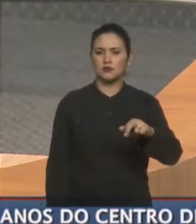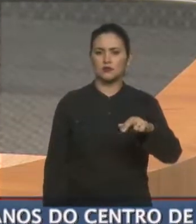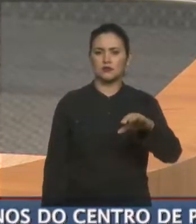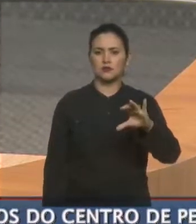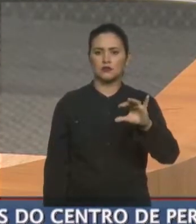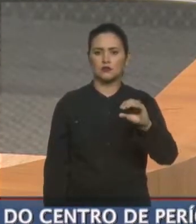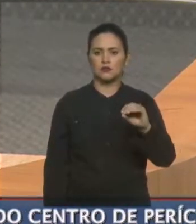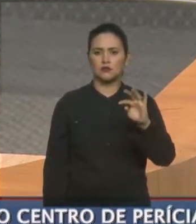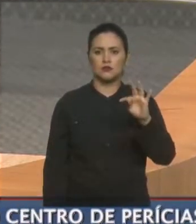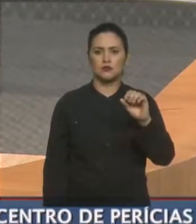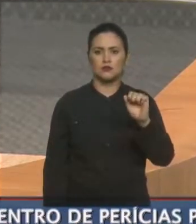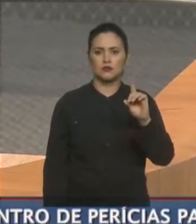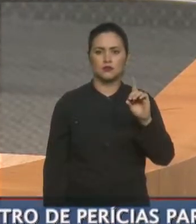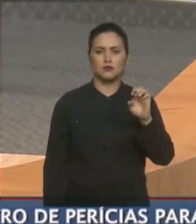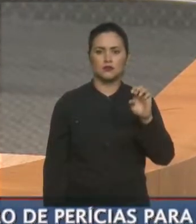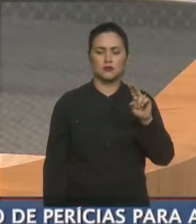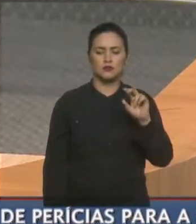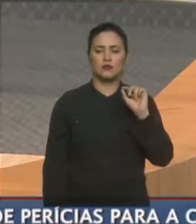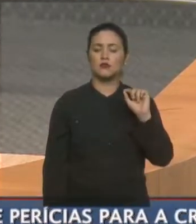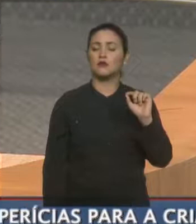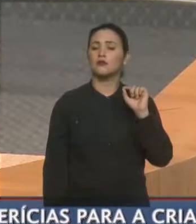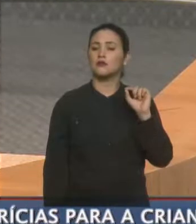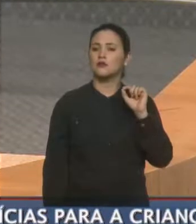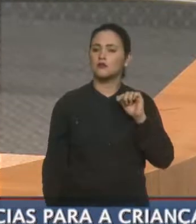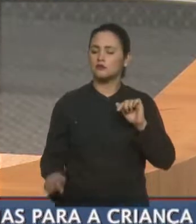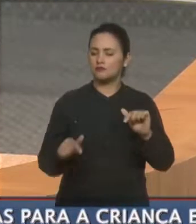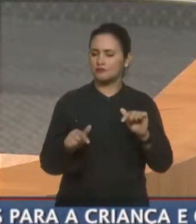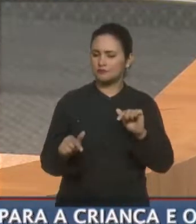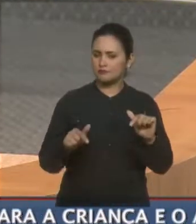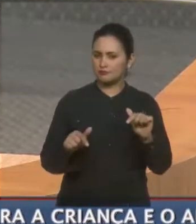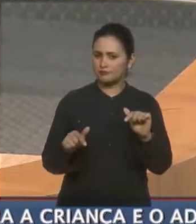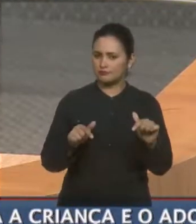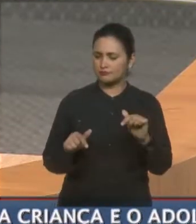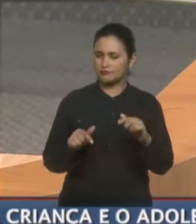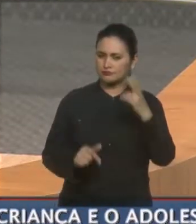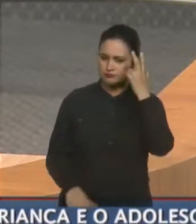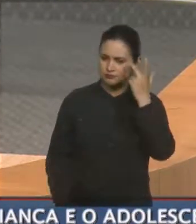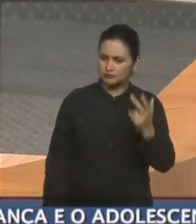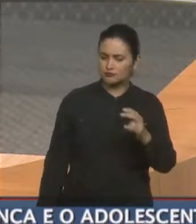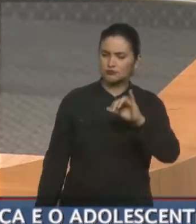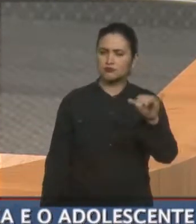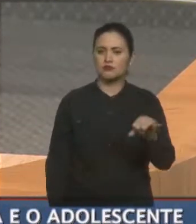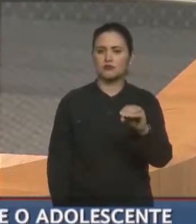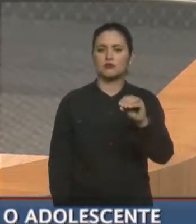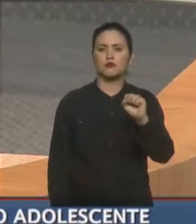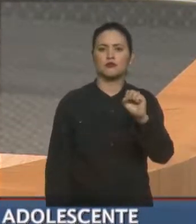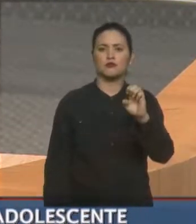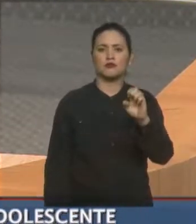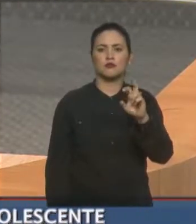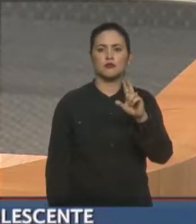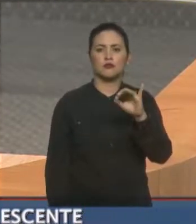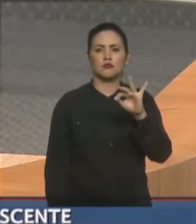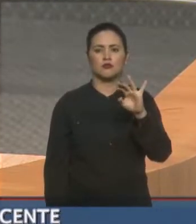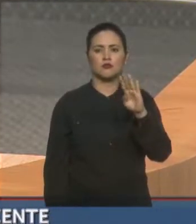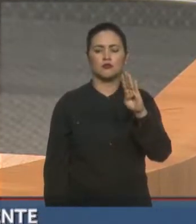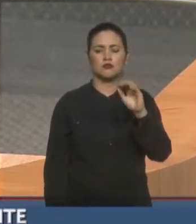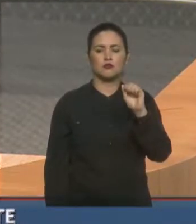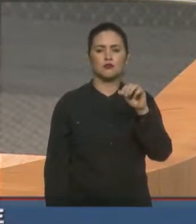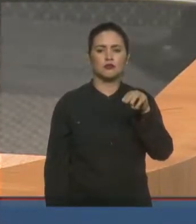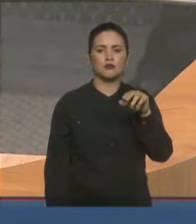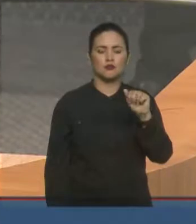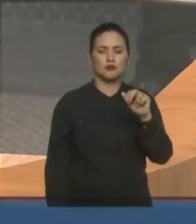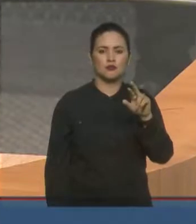história aqui apresentada hoje. Cumprimento o José Ribamar Vanderlei, médico legista, diretor do Centro de Perícias Técnicas para